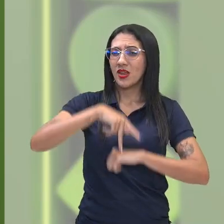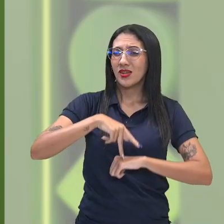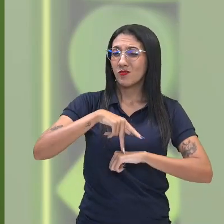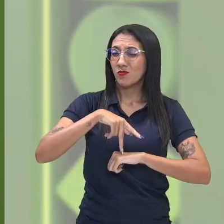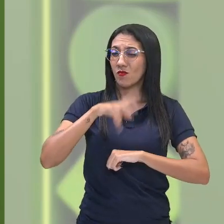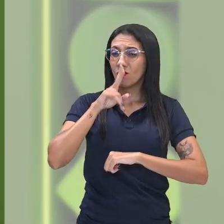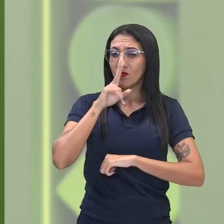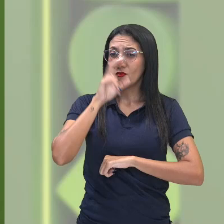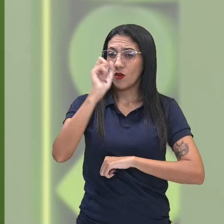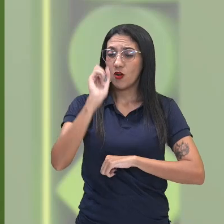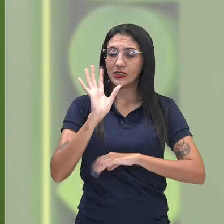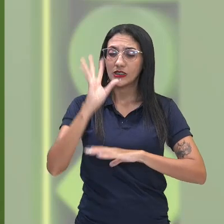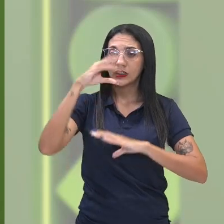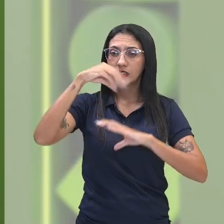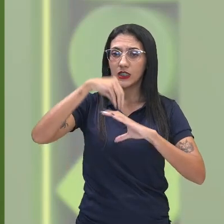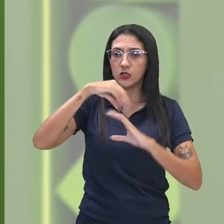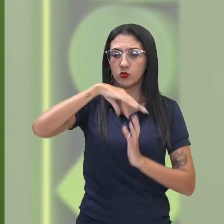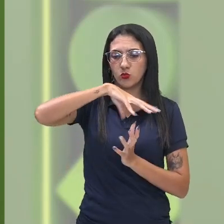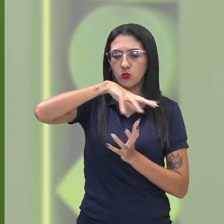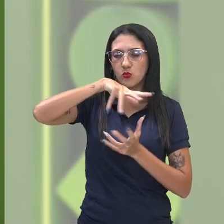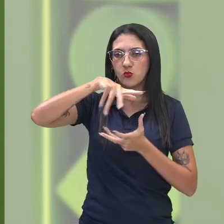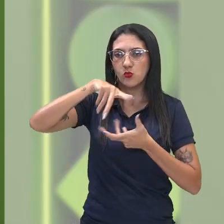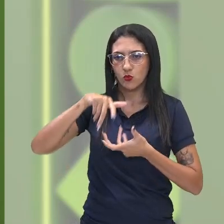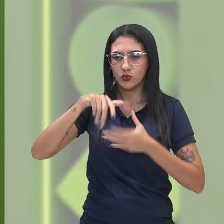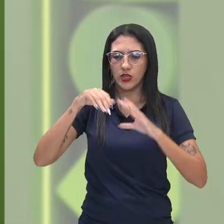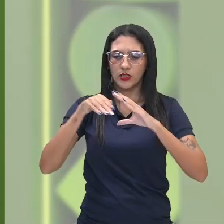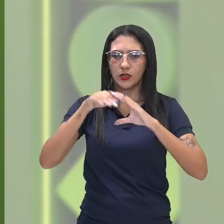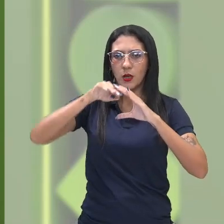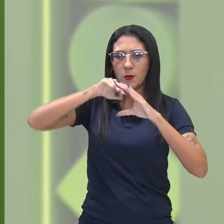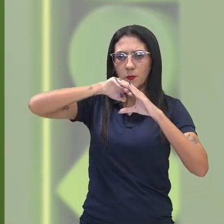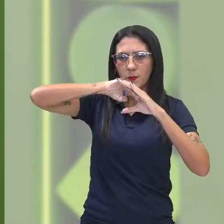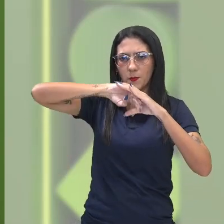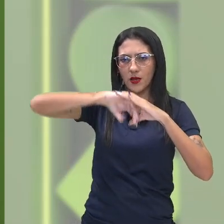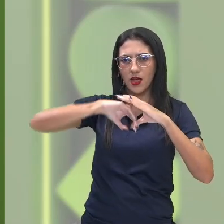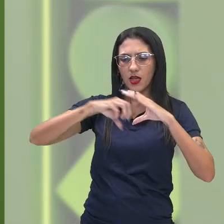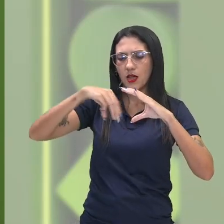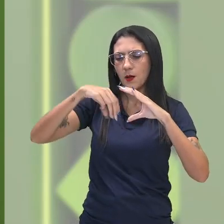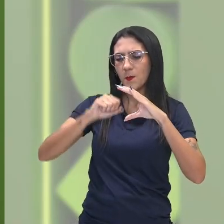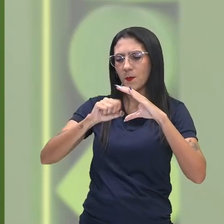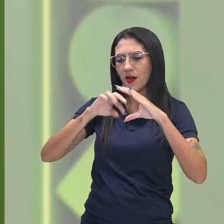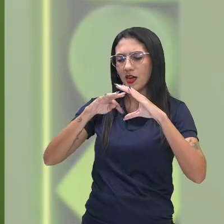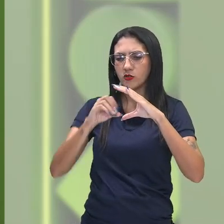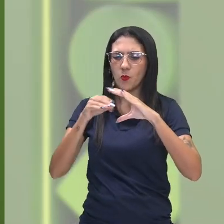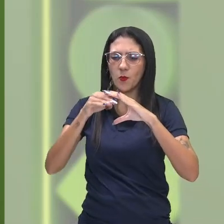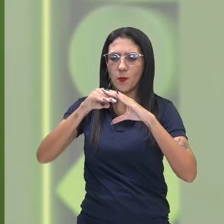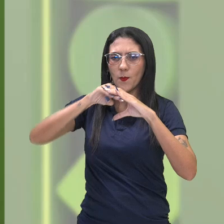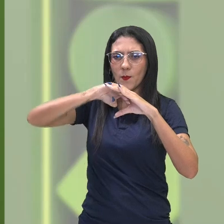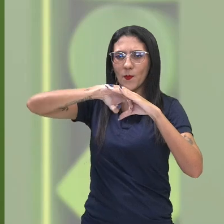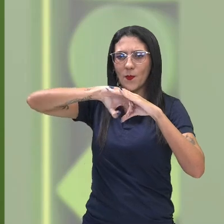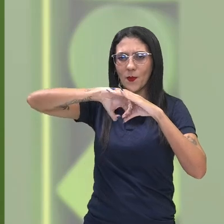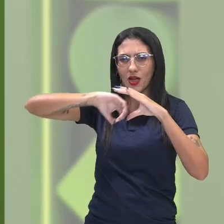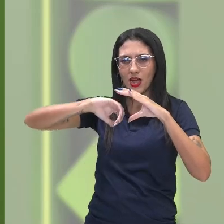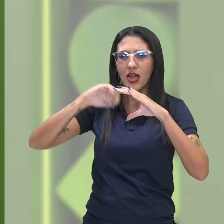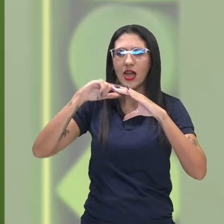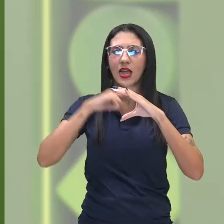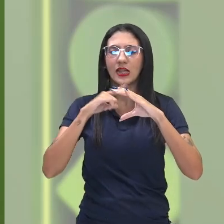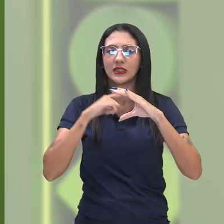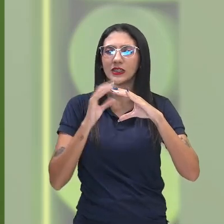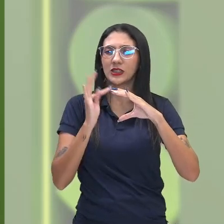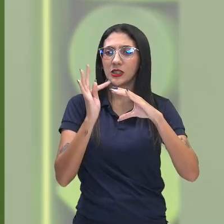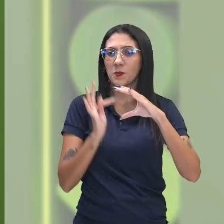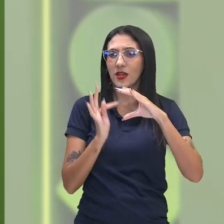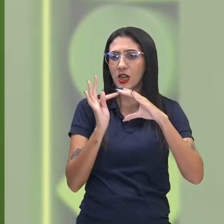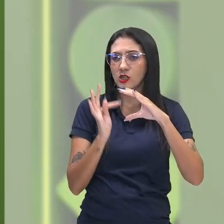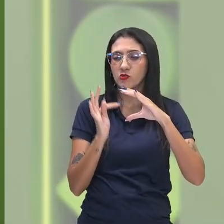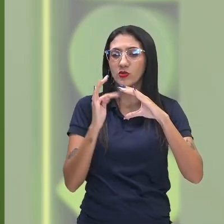no interior do planeta. E ali no manto, nessa região onde é formada por magma, essa pressão ela pode fazer com que